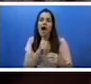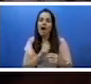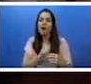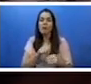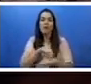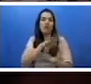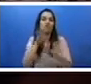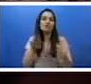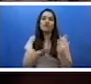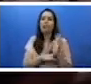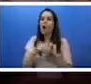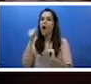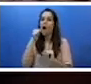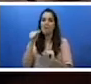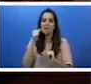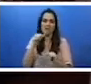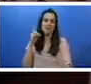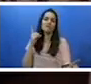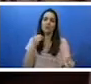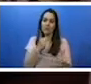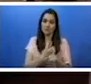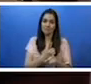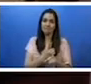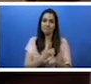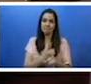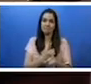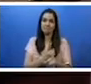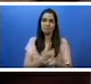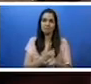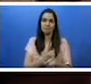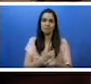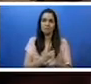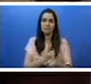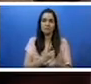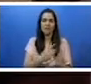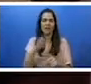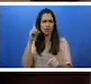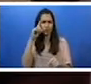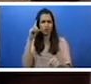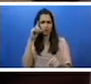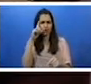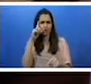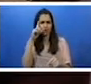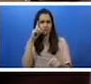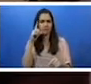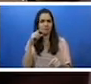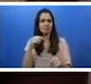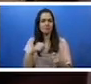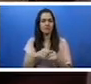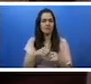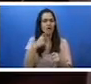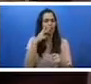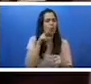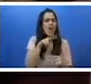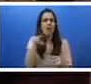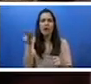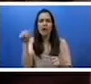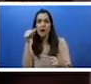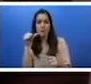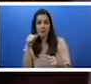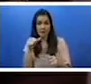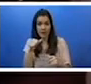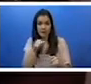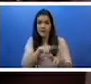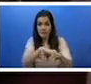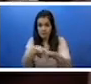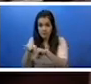para todas as mulheres que fosse ali no hospital. No dia, quando eu saí, que eu olhei cada mulher que estava sentada lá para